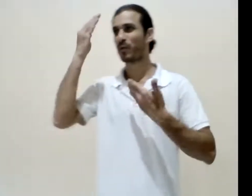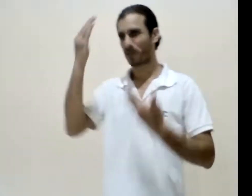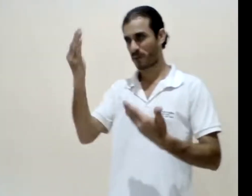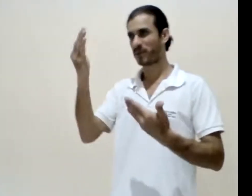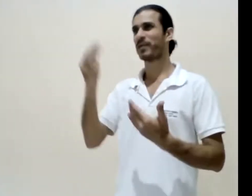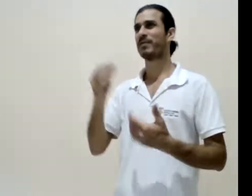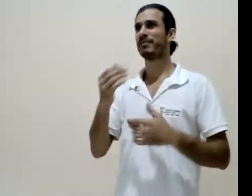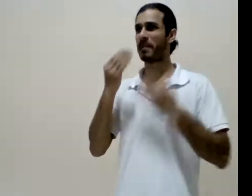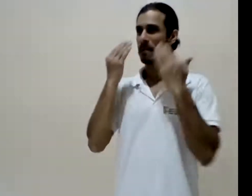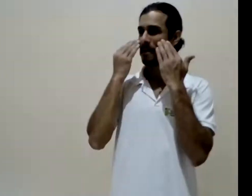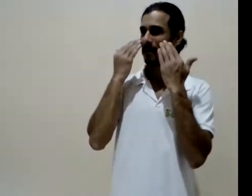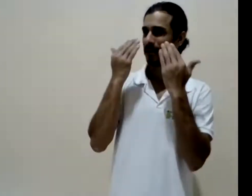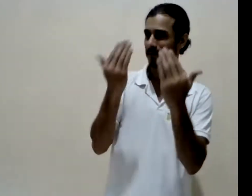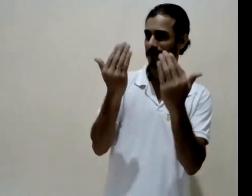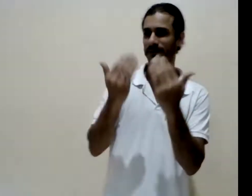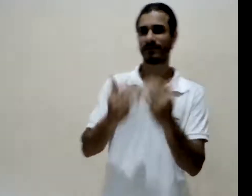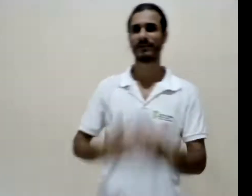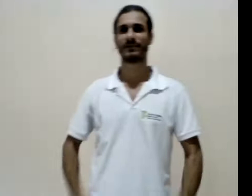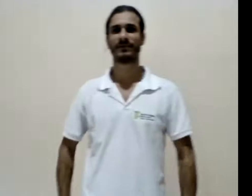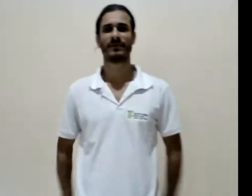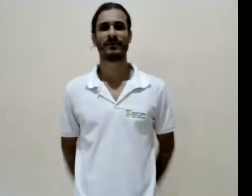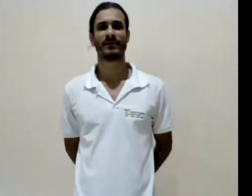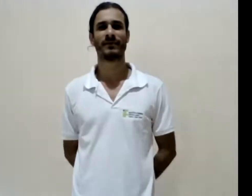O Jocelyn não chegou aqui ainda, né?